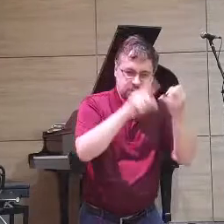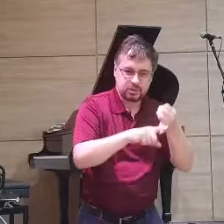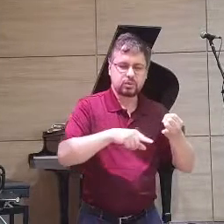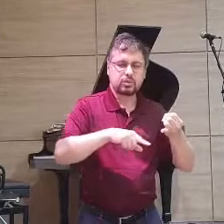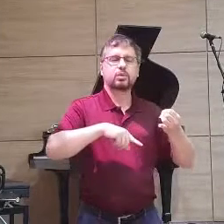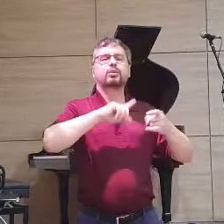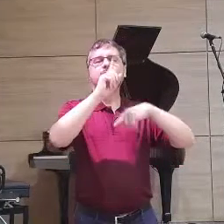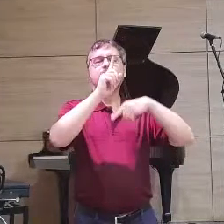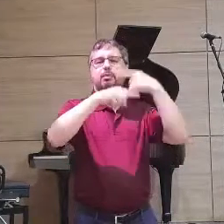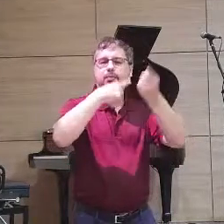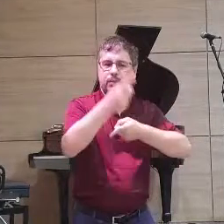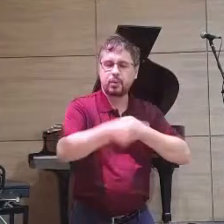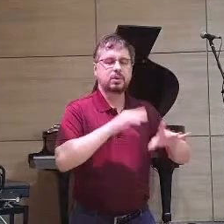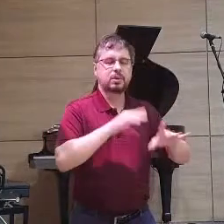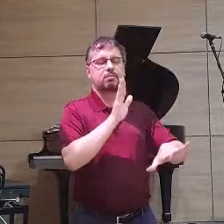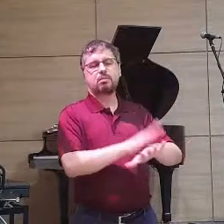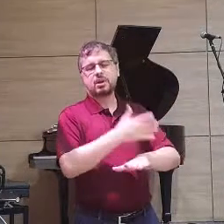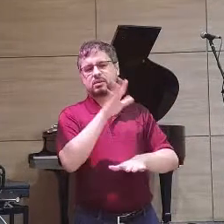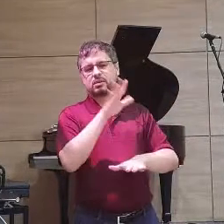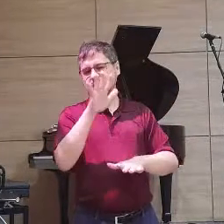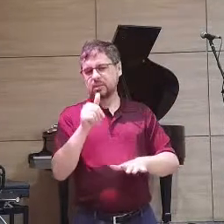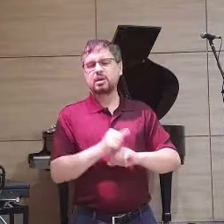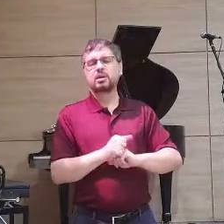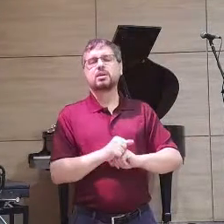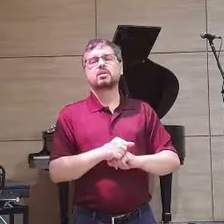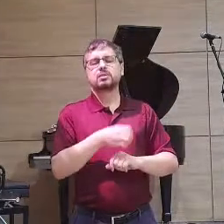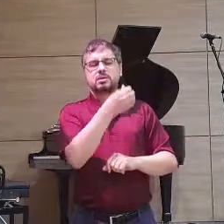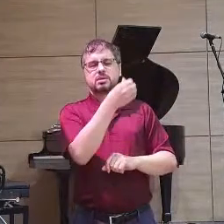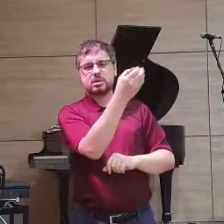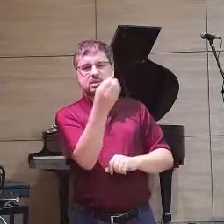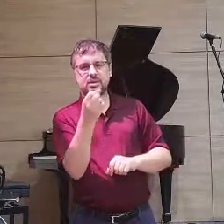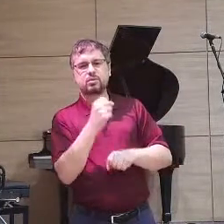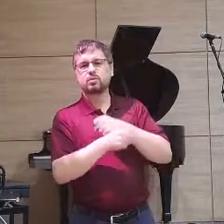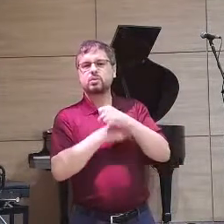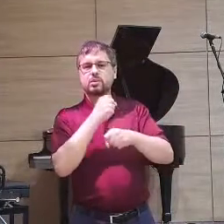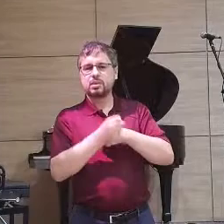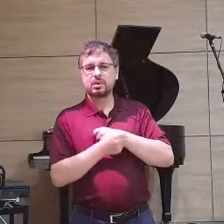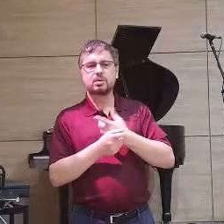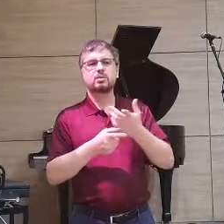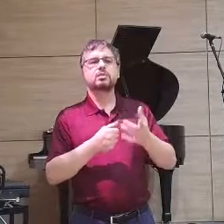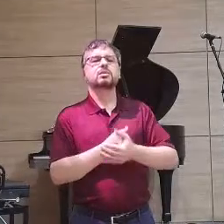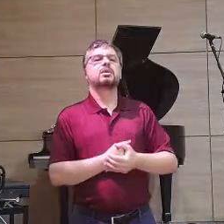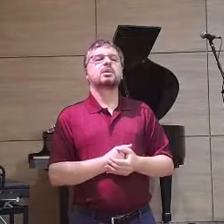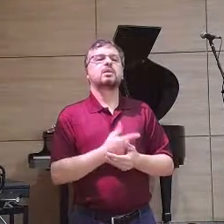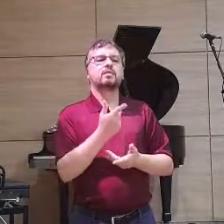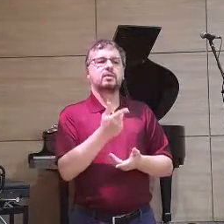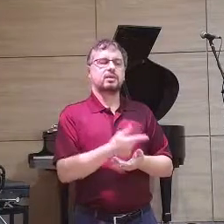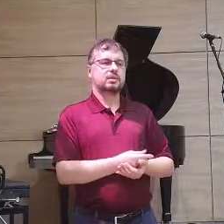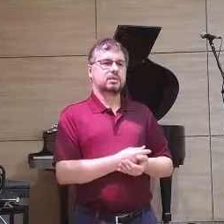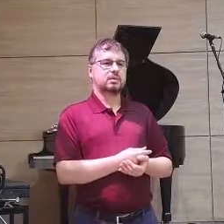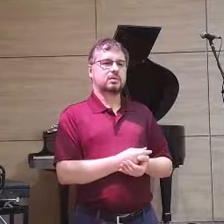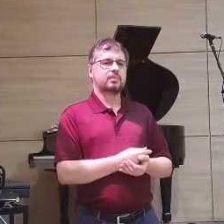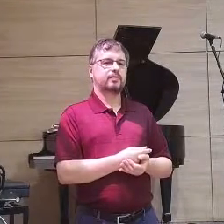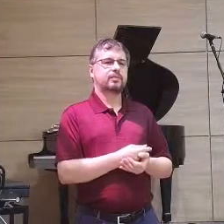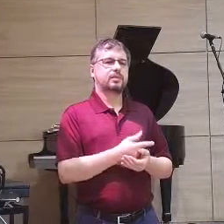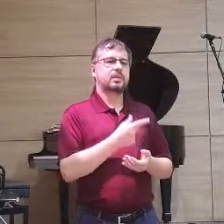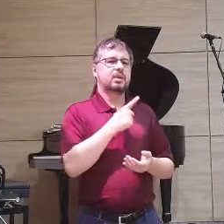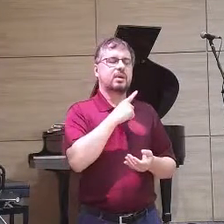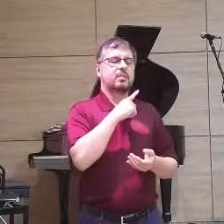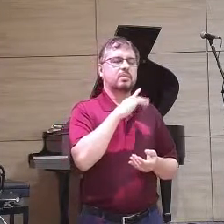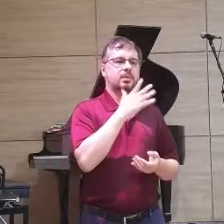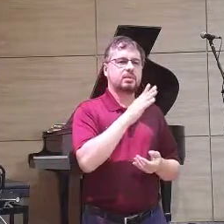Egito o apoio durante mais ou menos é 600 anos passamos pelas mãos de 605